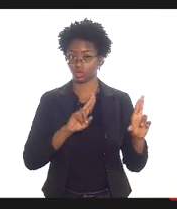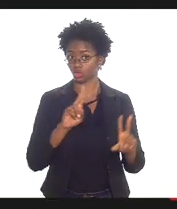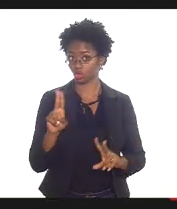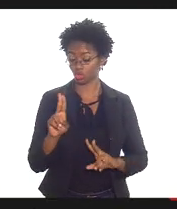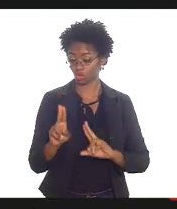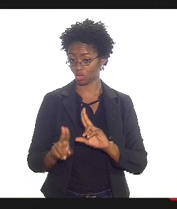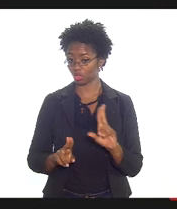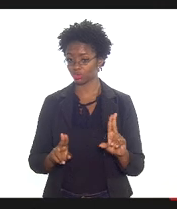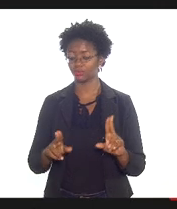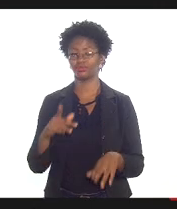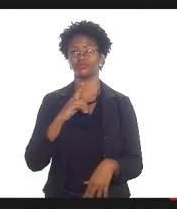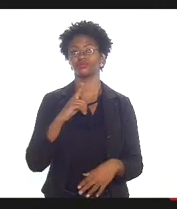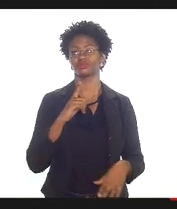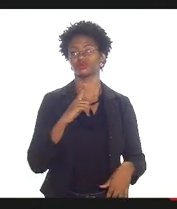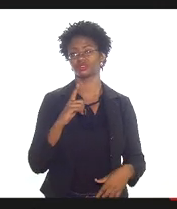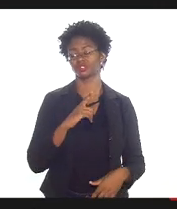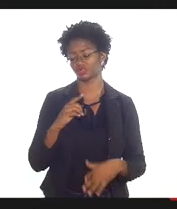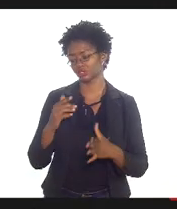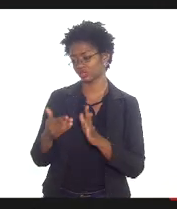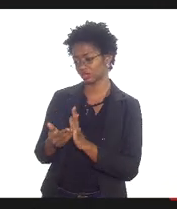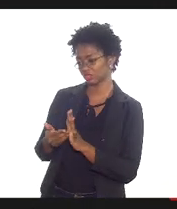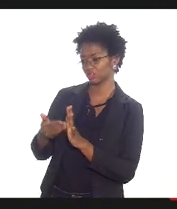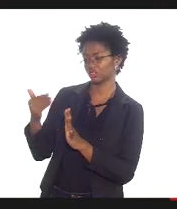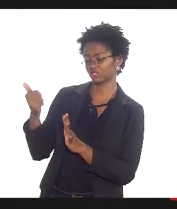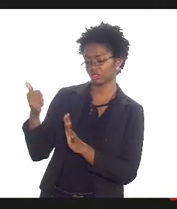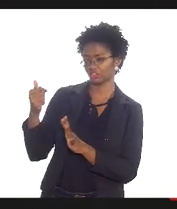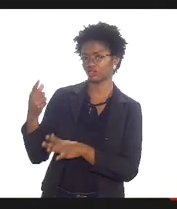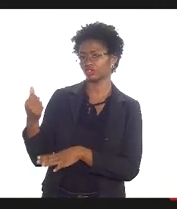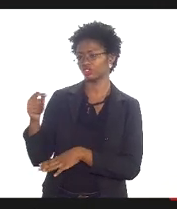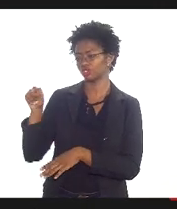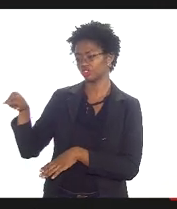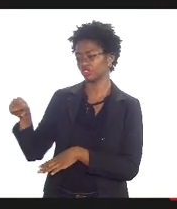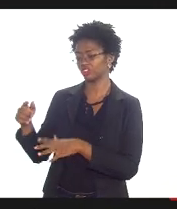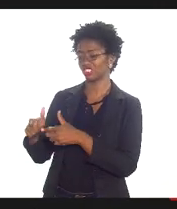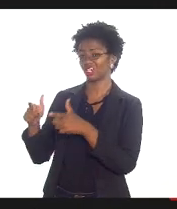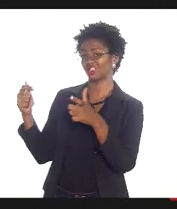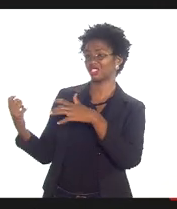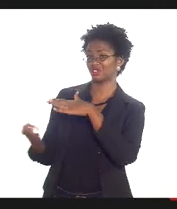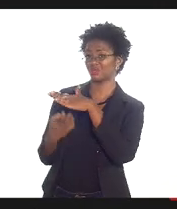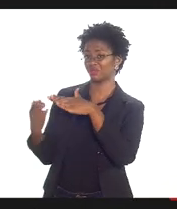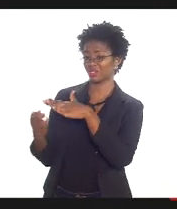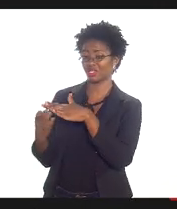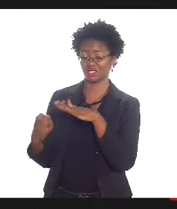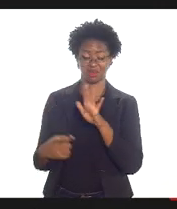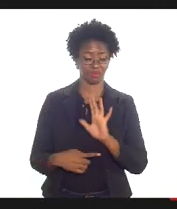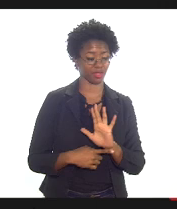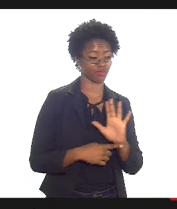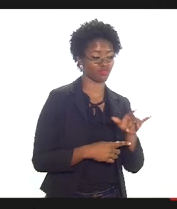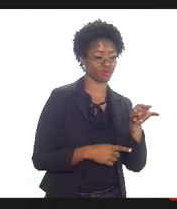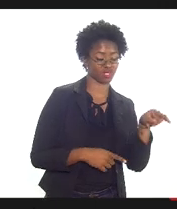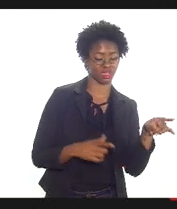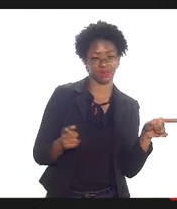que há um desinvestimento de uma grande empresa em prol de uma pequena empresa,